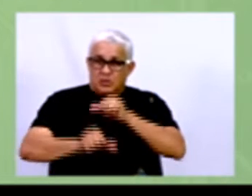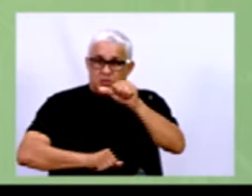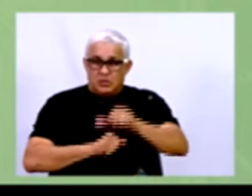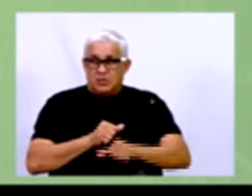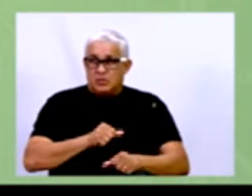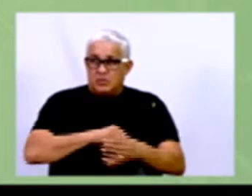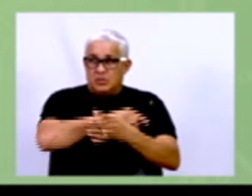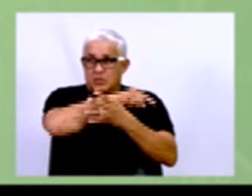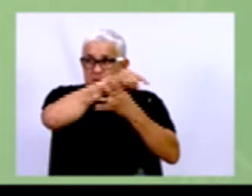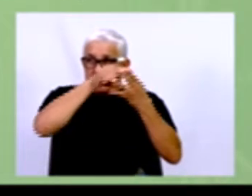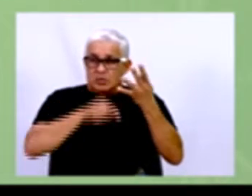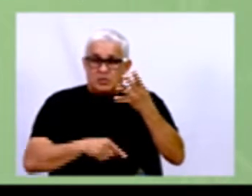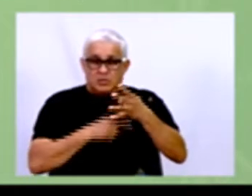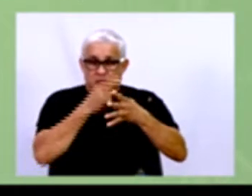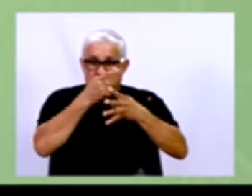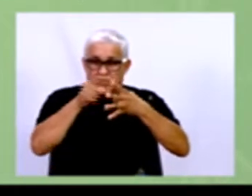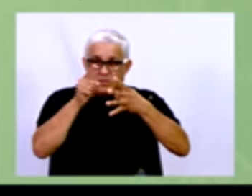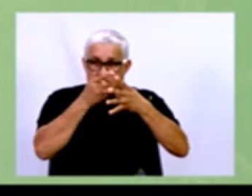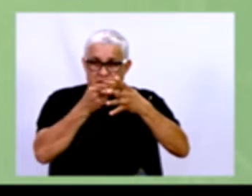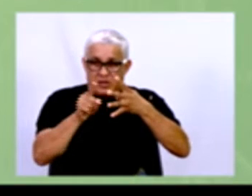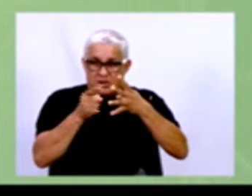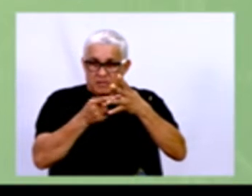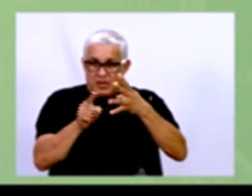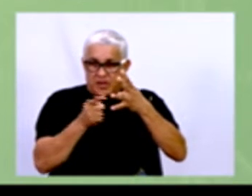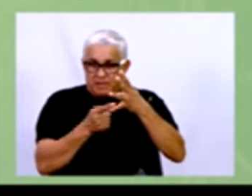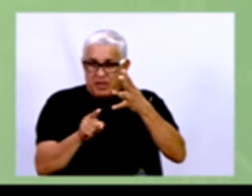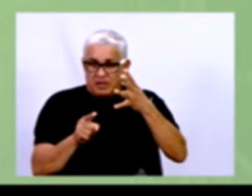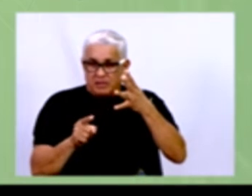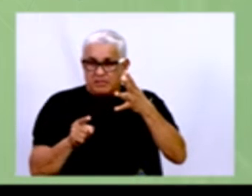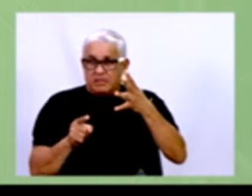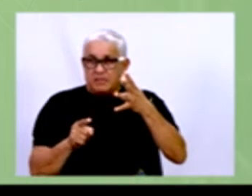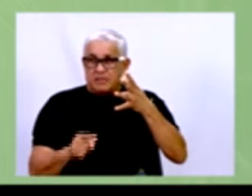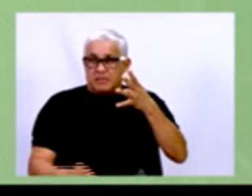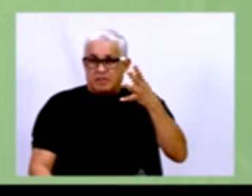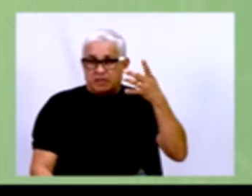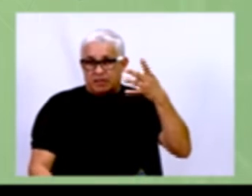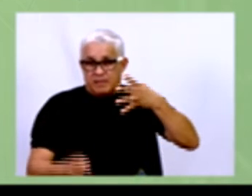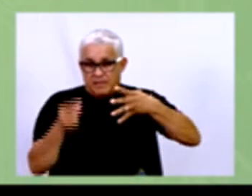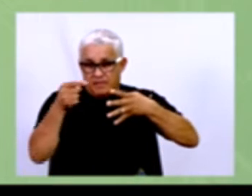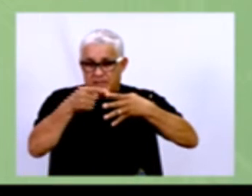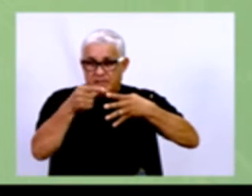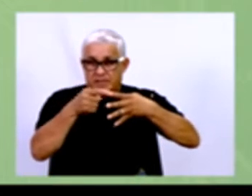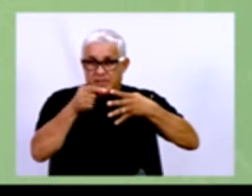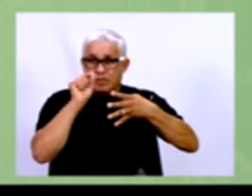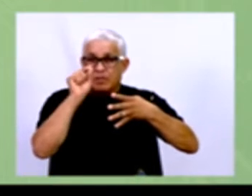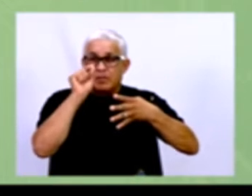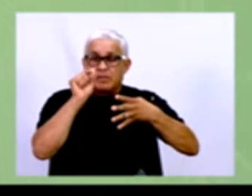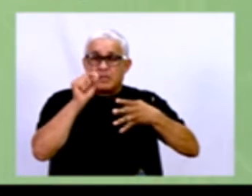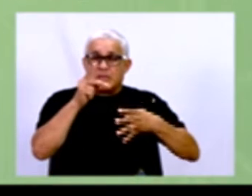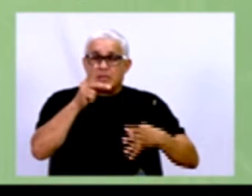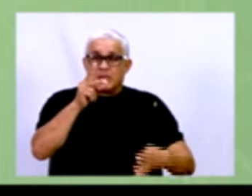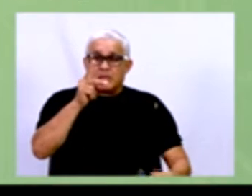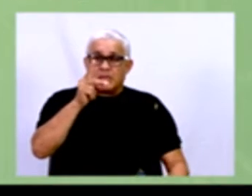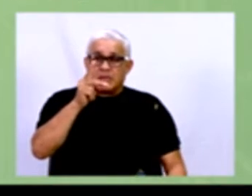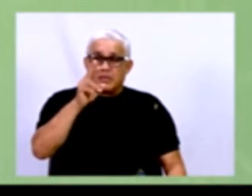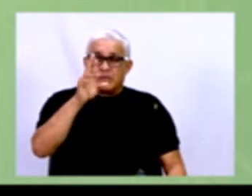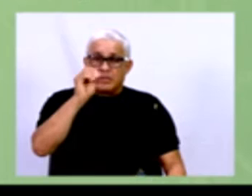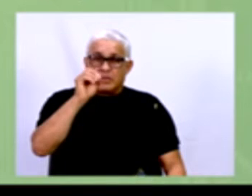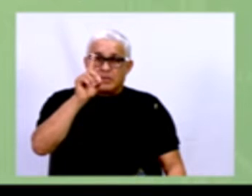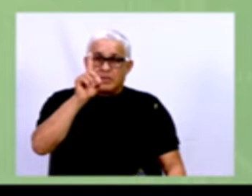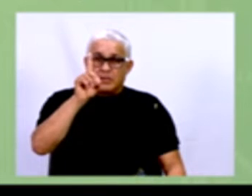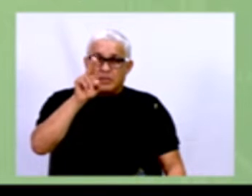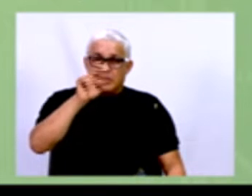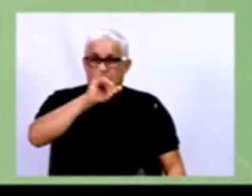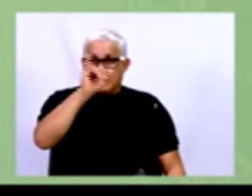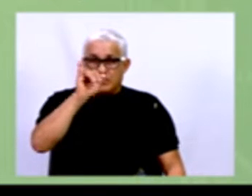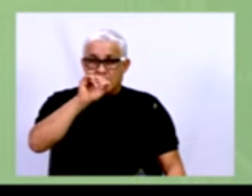4 problemas básicos. O primeiro deles é o que produzir. A professora Denise